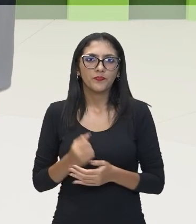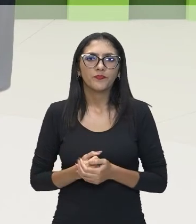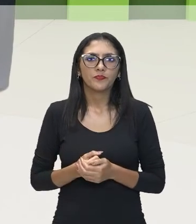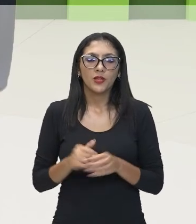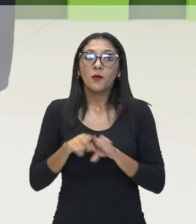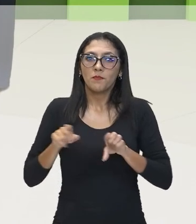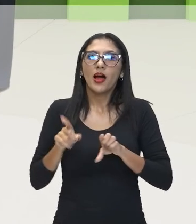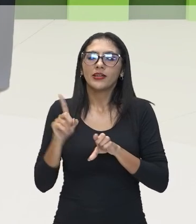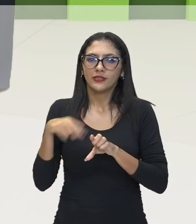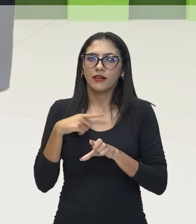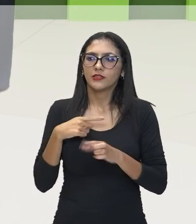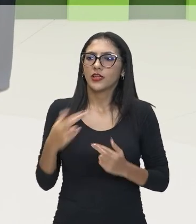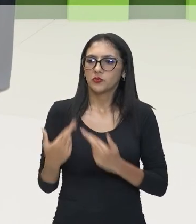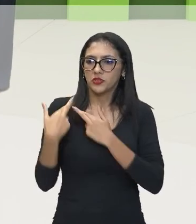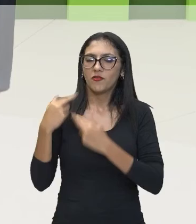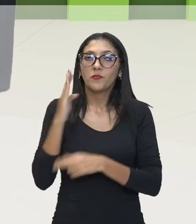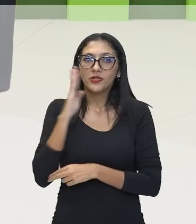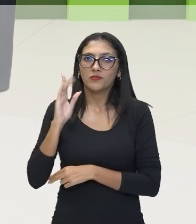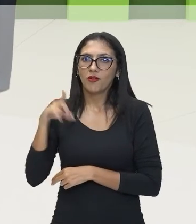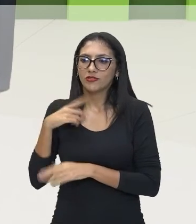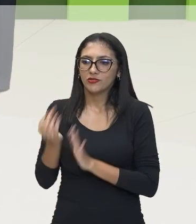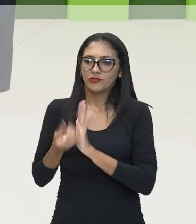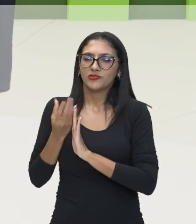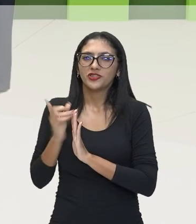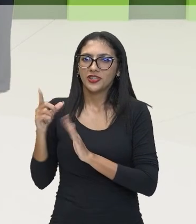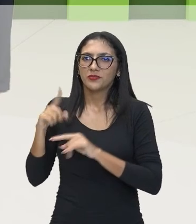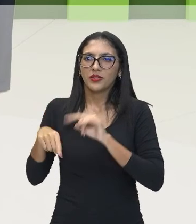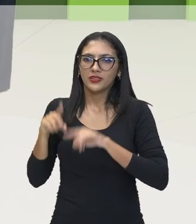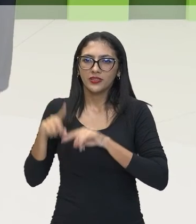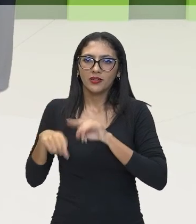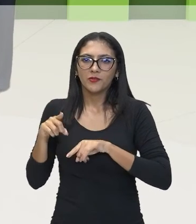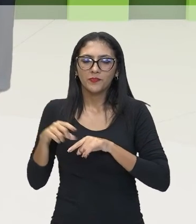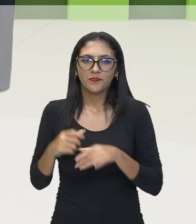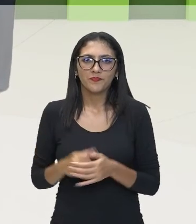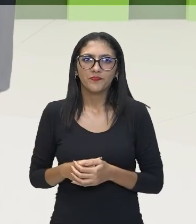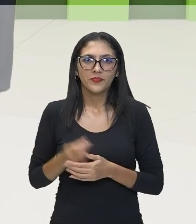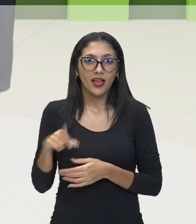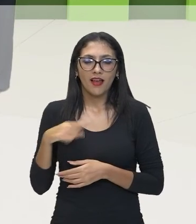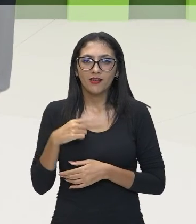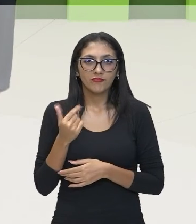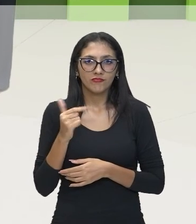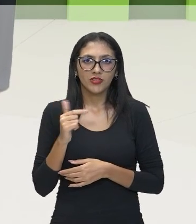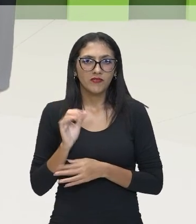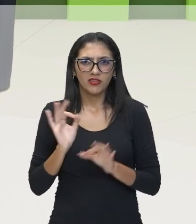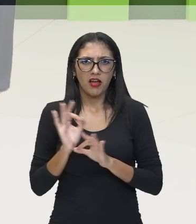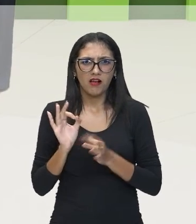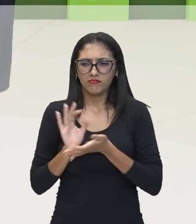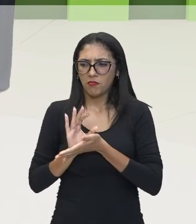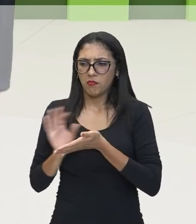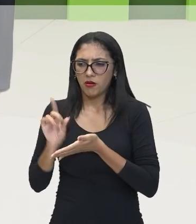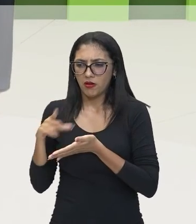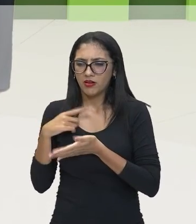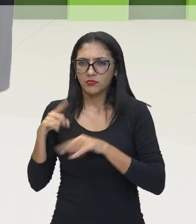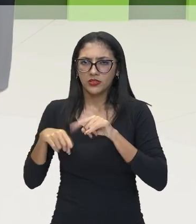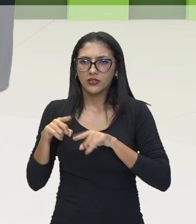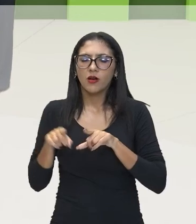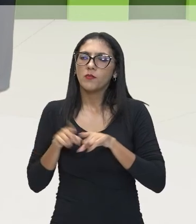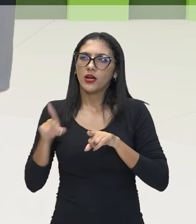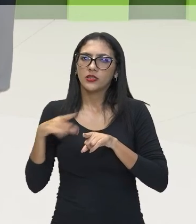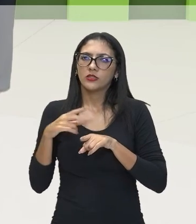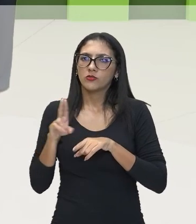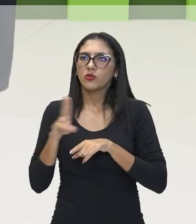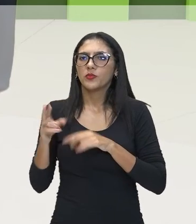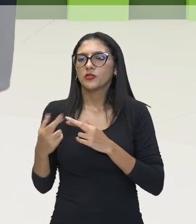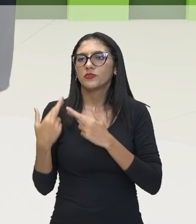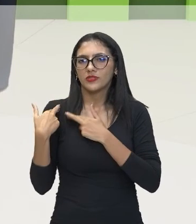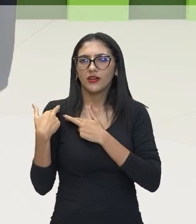estava lá, tá? Ela nunca recebeu um centavo, é verdade, pela patente de tudo isso, mas ela patenteou, então foi ela